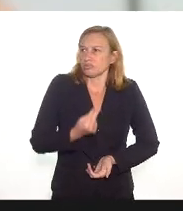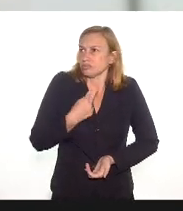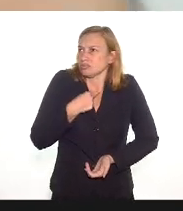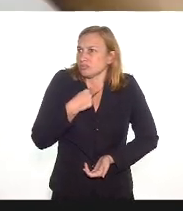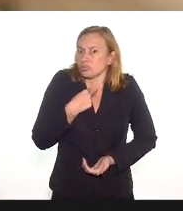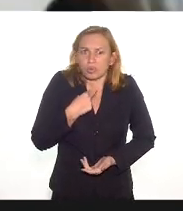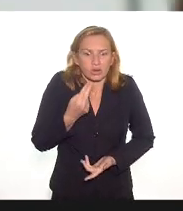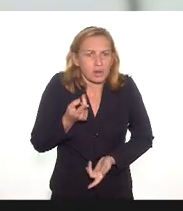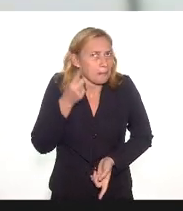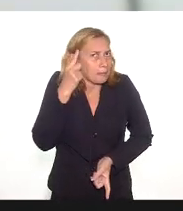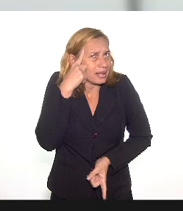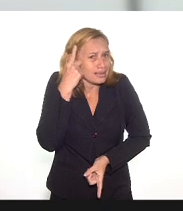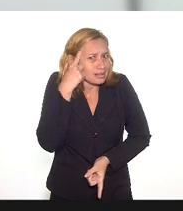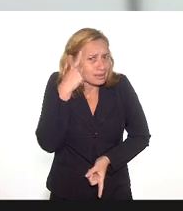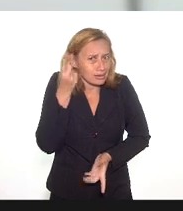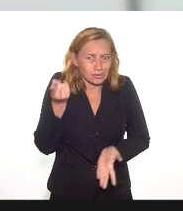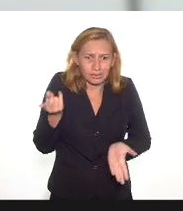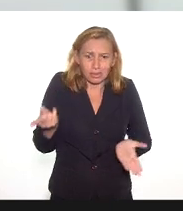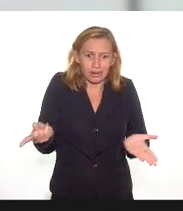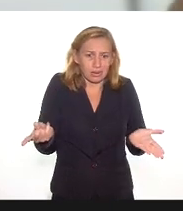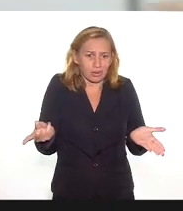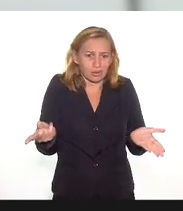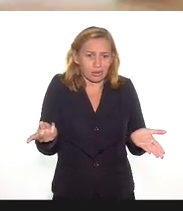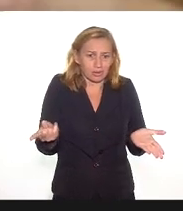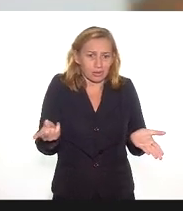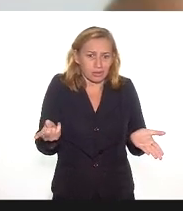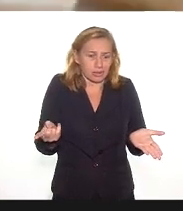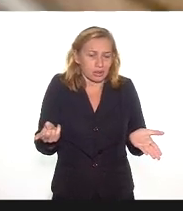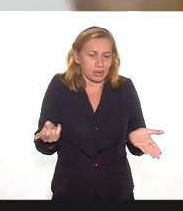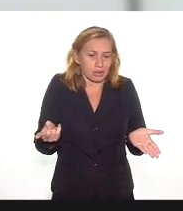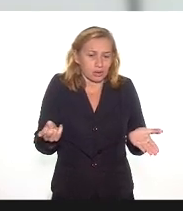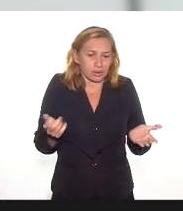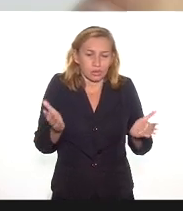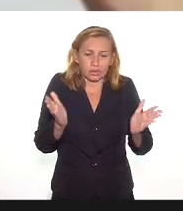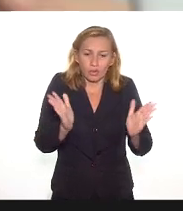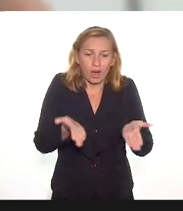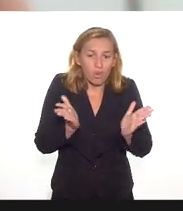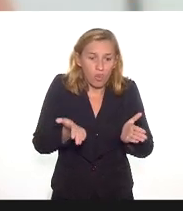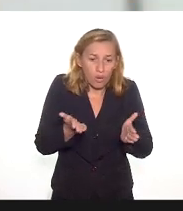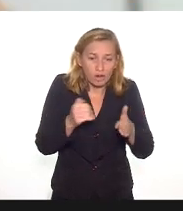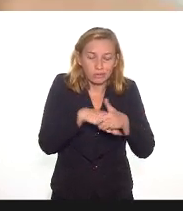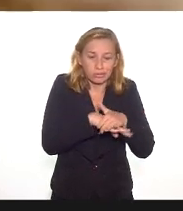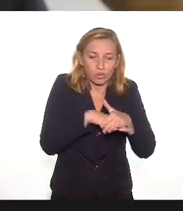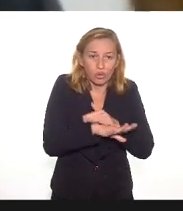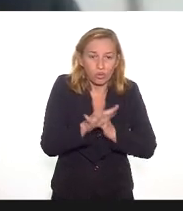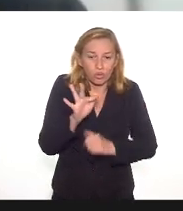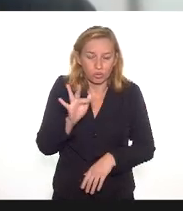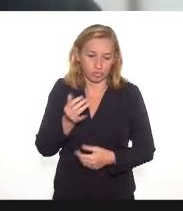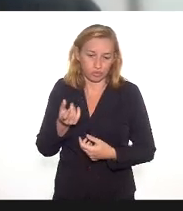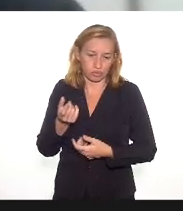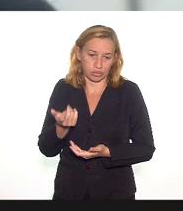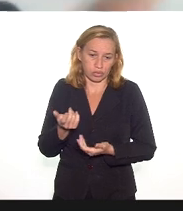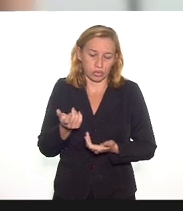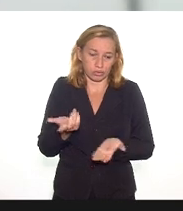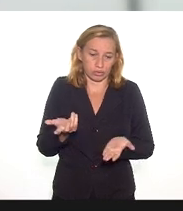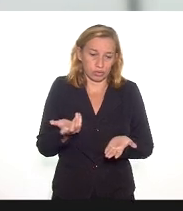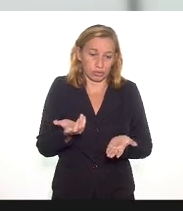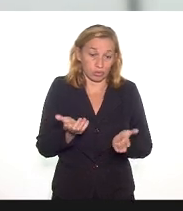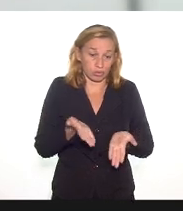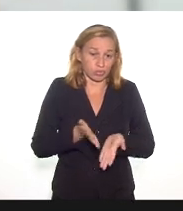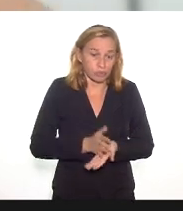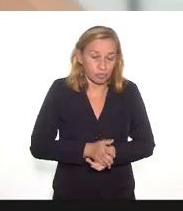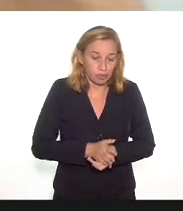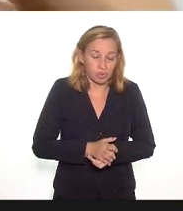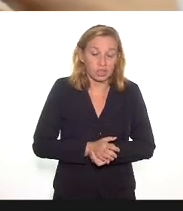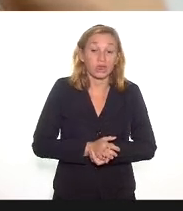ficar só pensando no fluxo de caixa anual, porque senão a gente não vai lugar nenhum. E quais